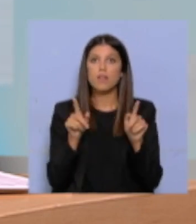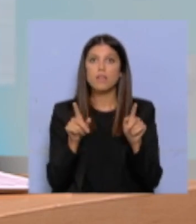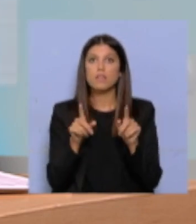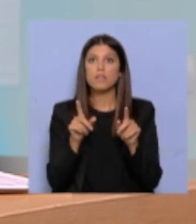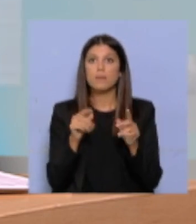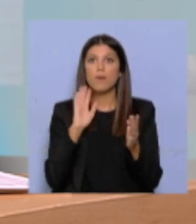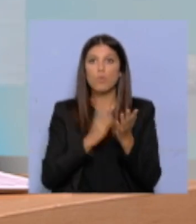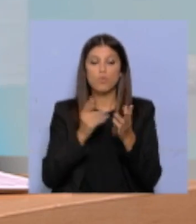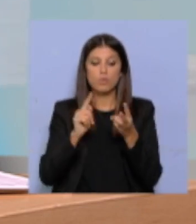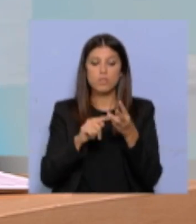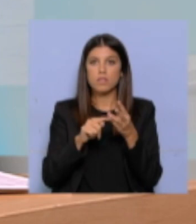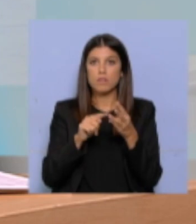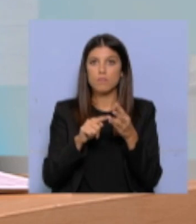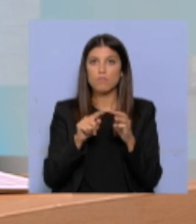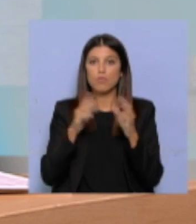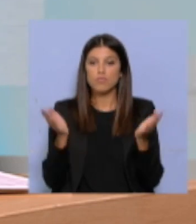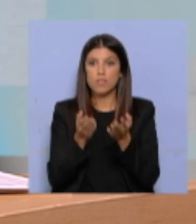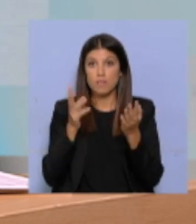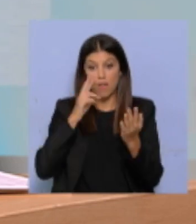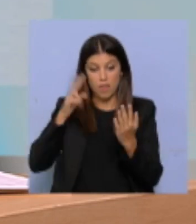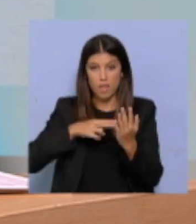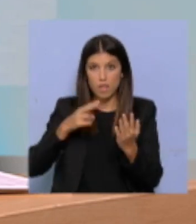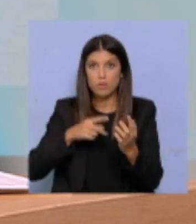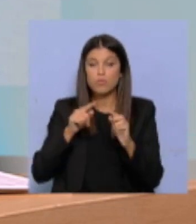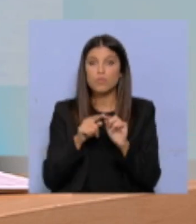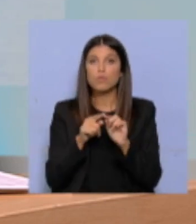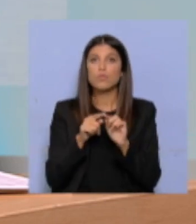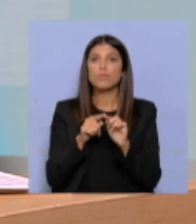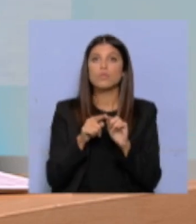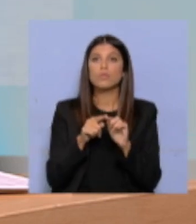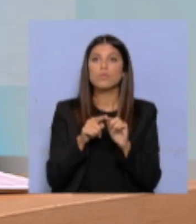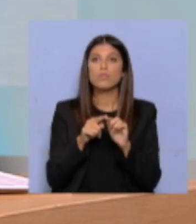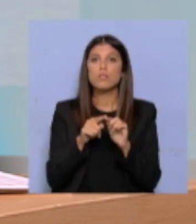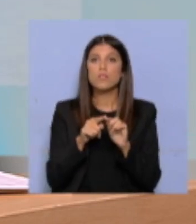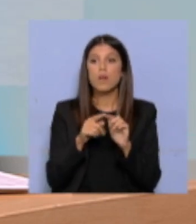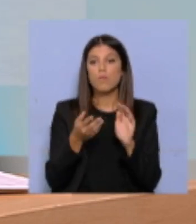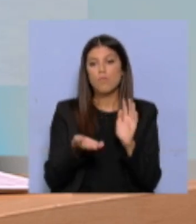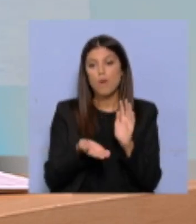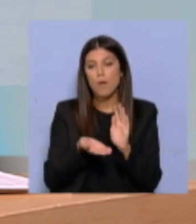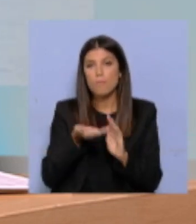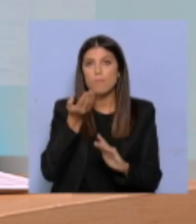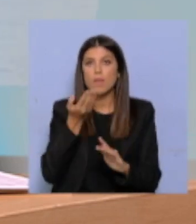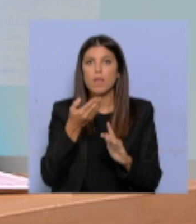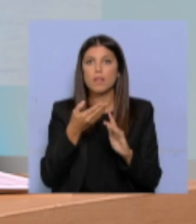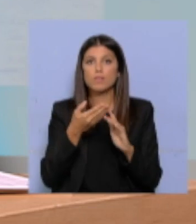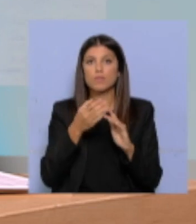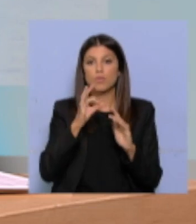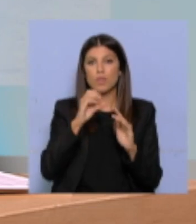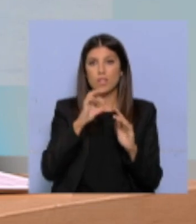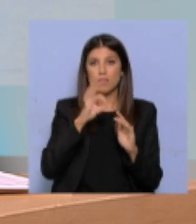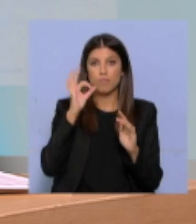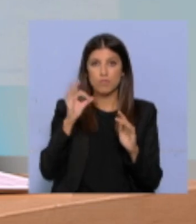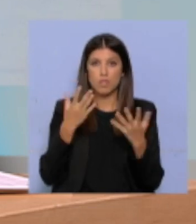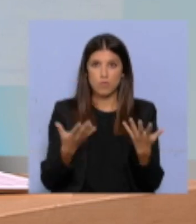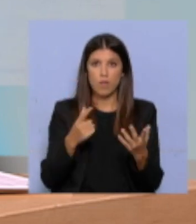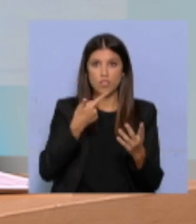por último, relativamente ao incentivo à leitura, ao porto pago, que houvesse um aumento dos atuais 40%, que é a taxa